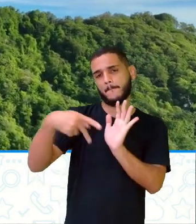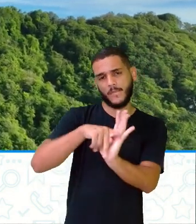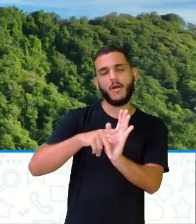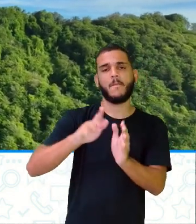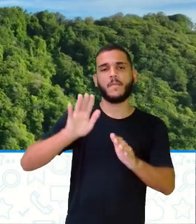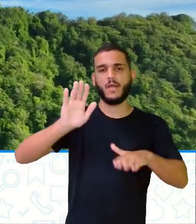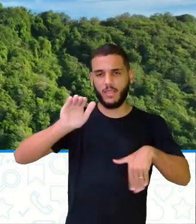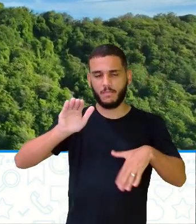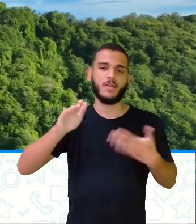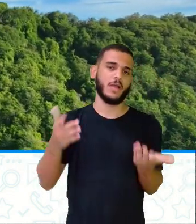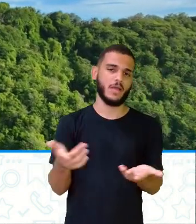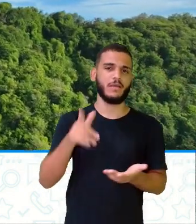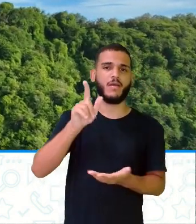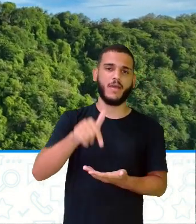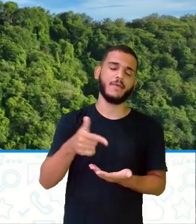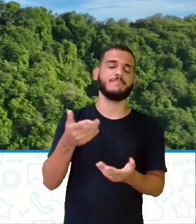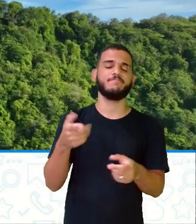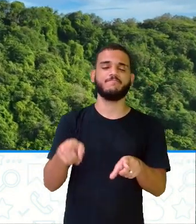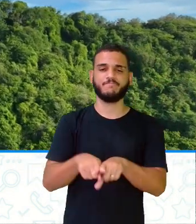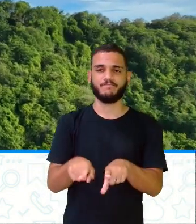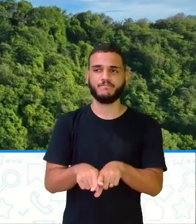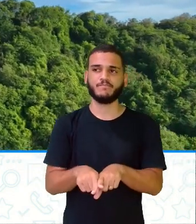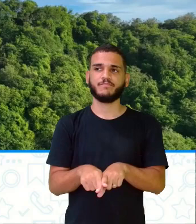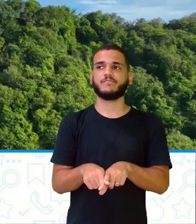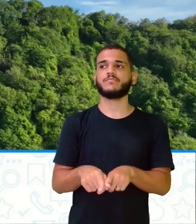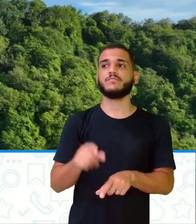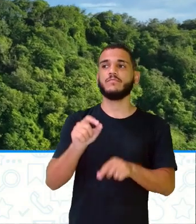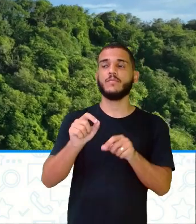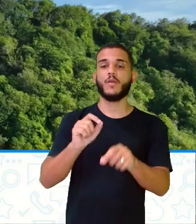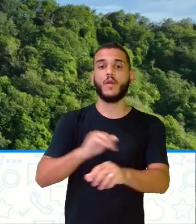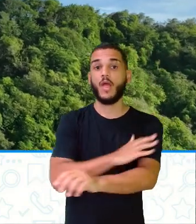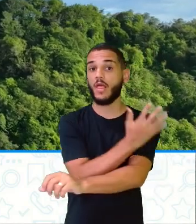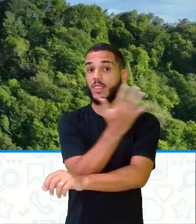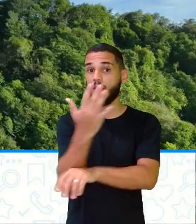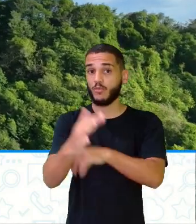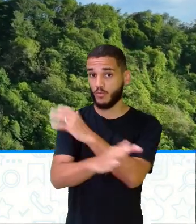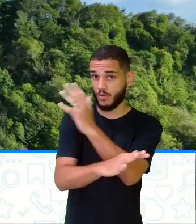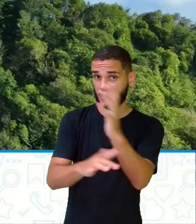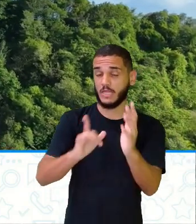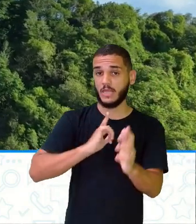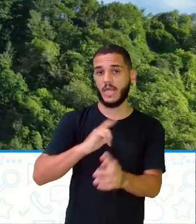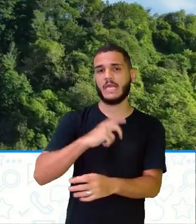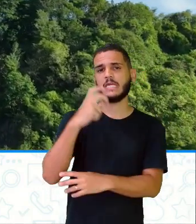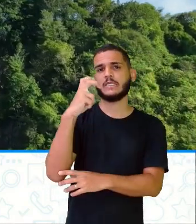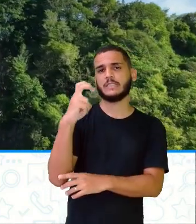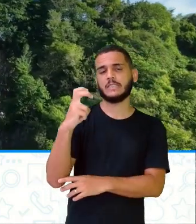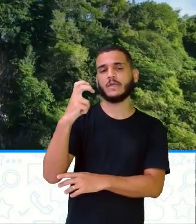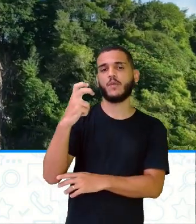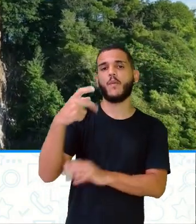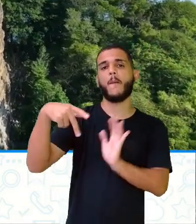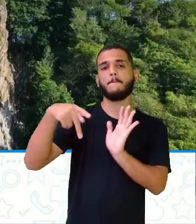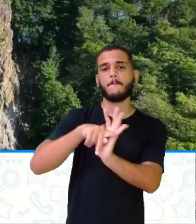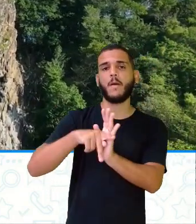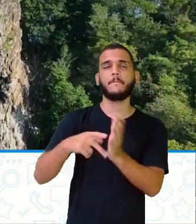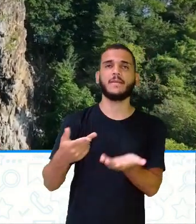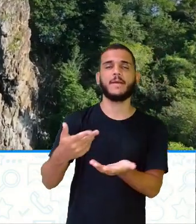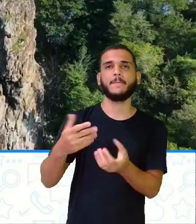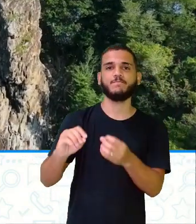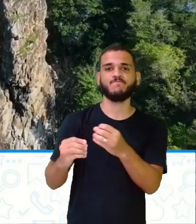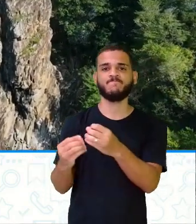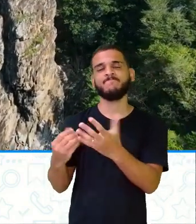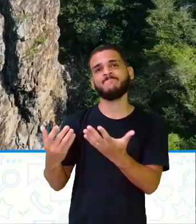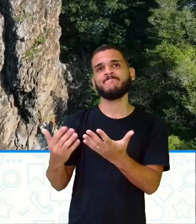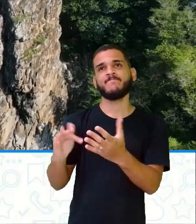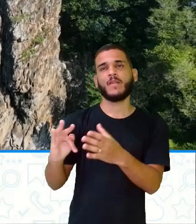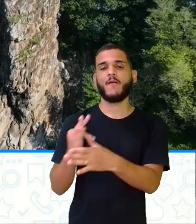praias, aquela vegetação mais rasteira também, mas tem, olha, cinco plantas endêmicas do arquipélago. O que